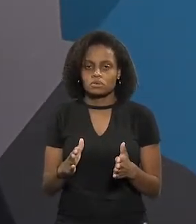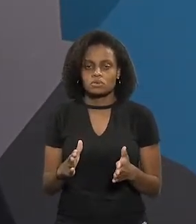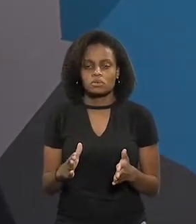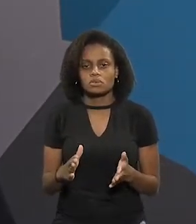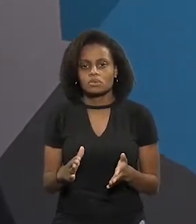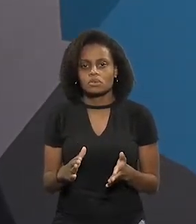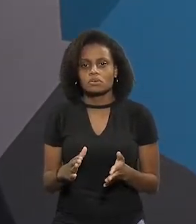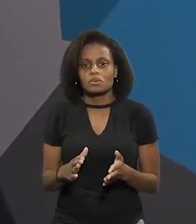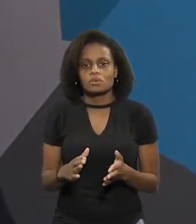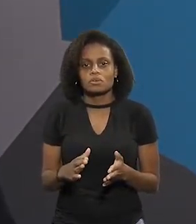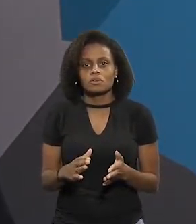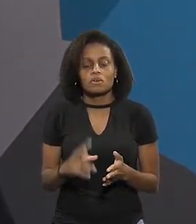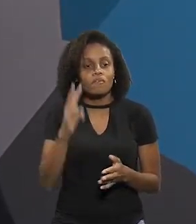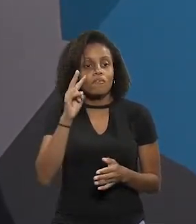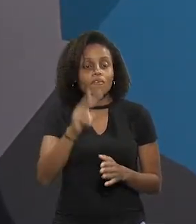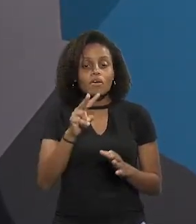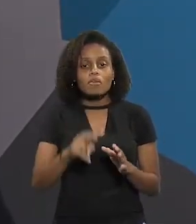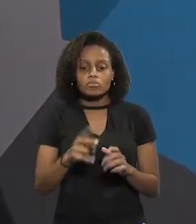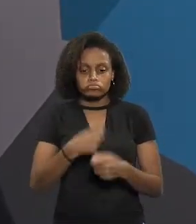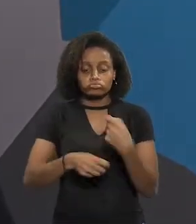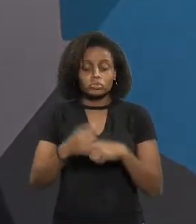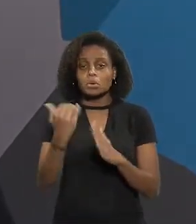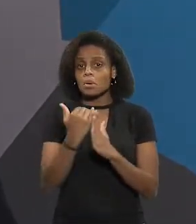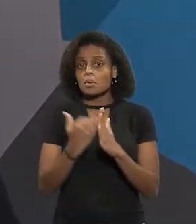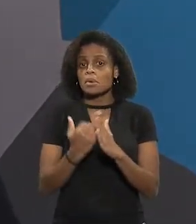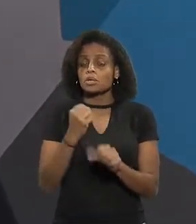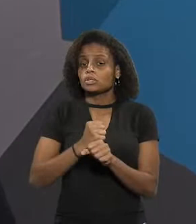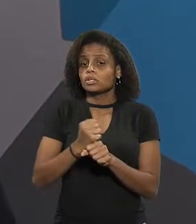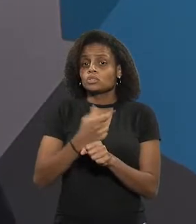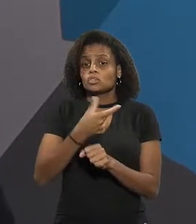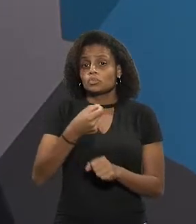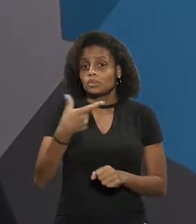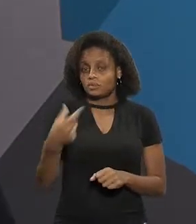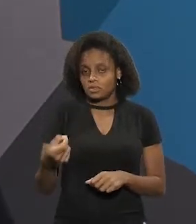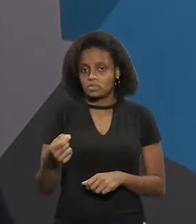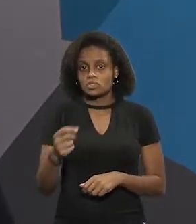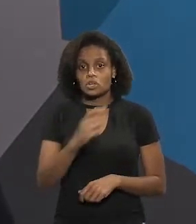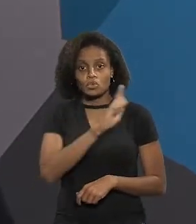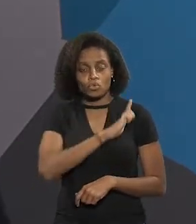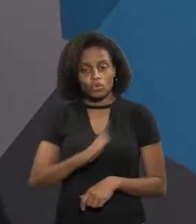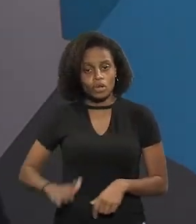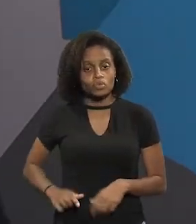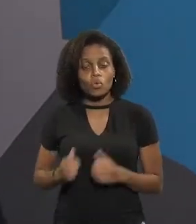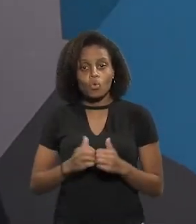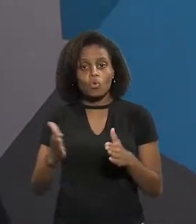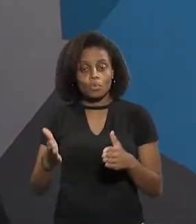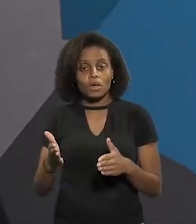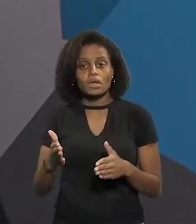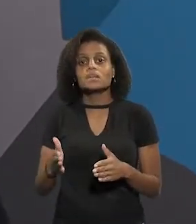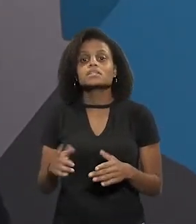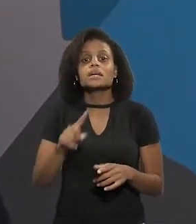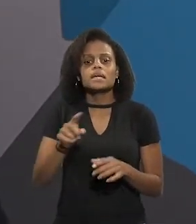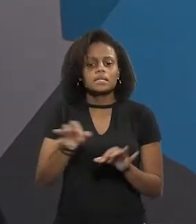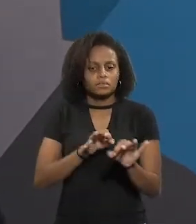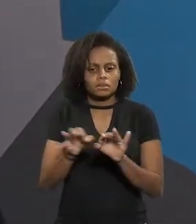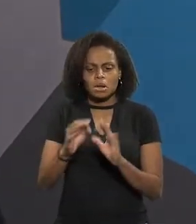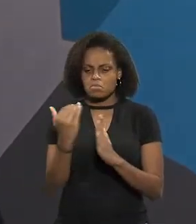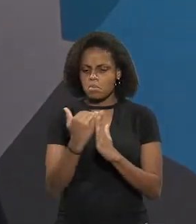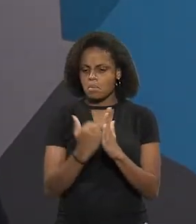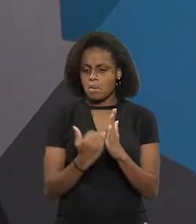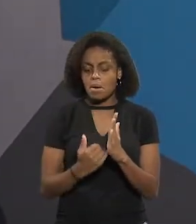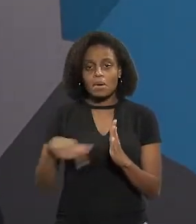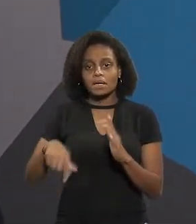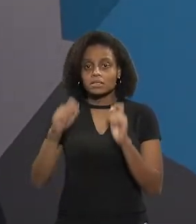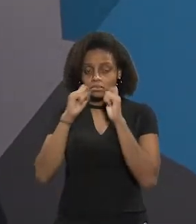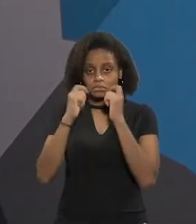pontapé inicial com vistas ao orçamento do ano que vem. O governador, quando toma posse, ele trabalha com o orçamento que foi aprovado pela Casa